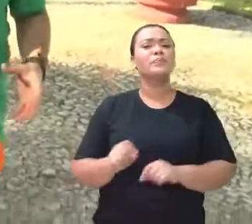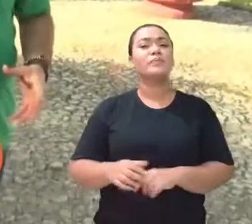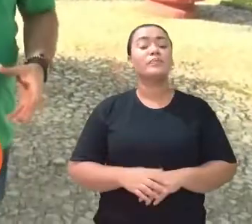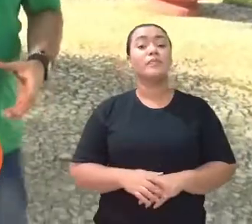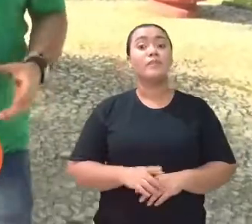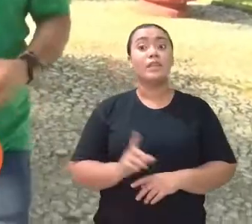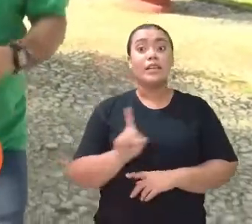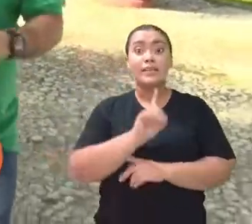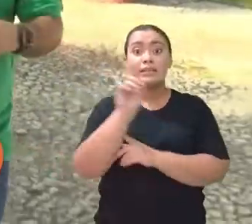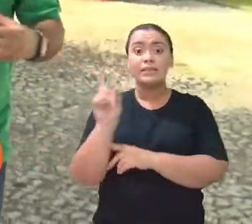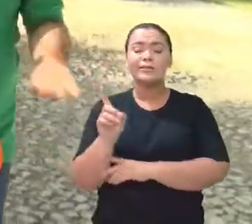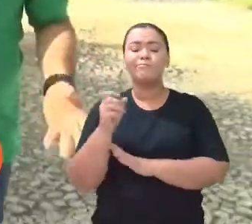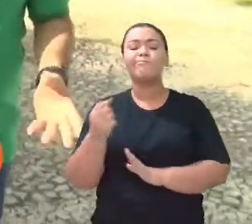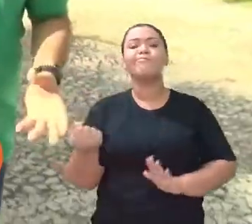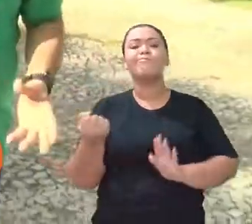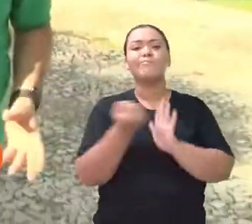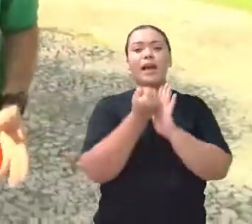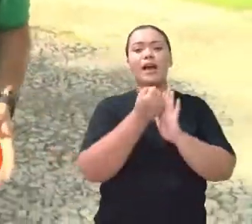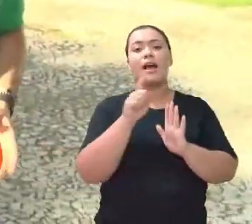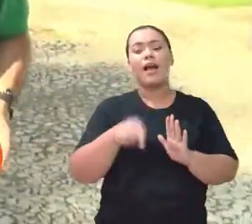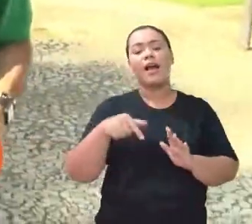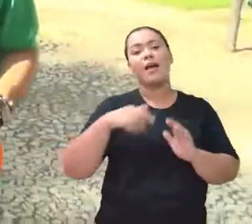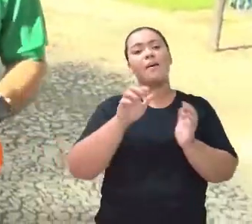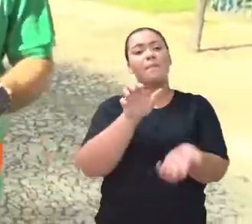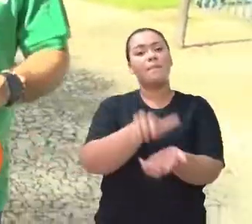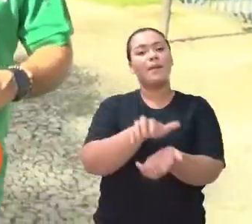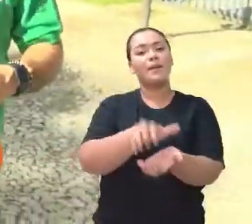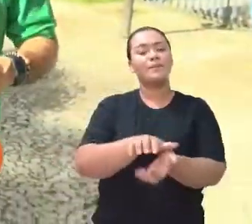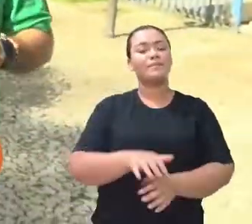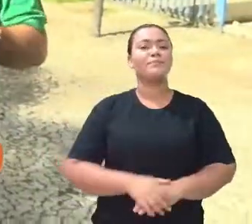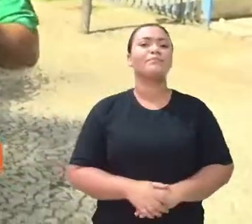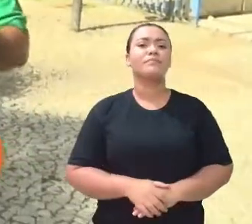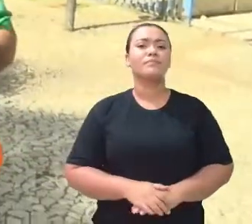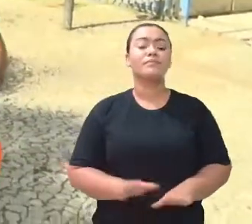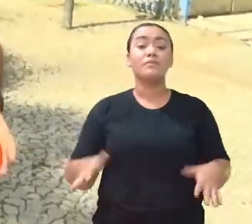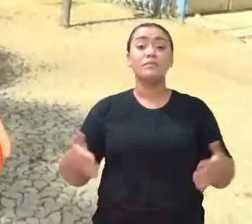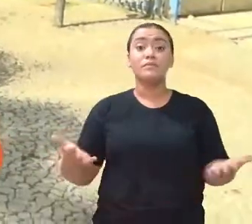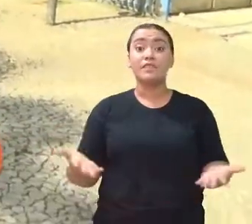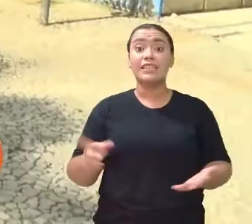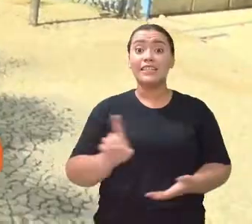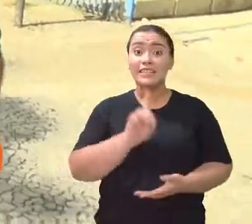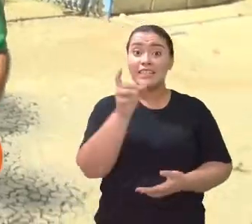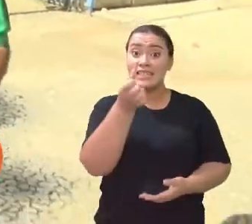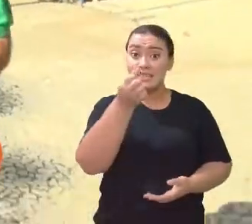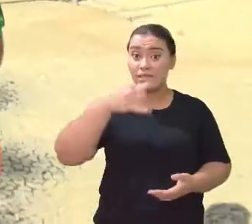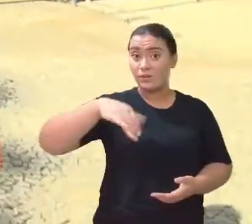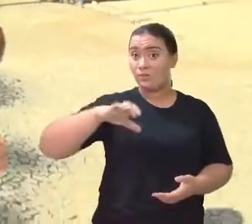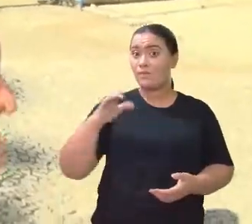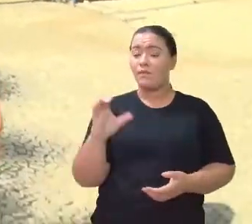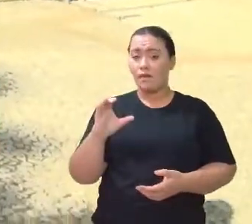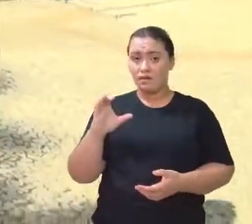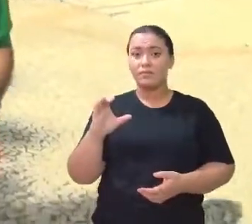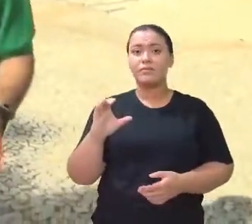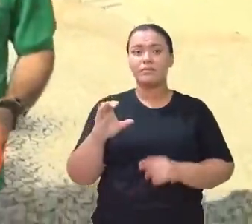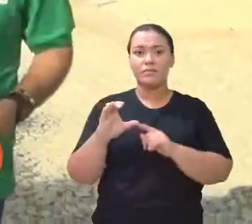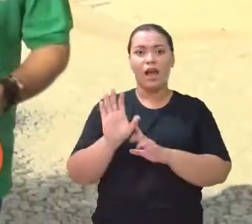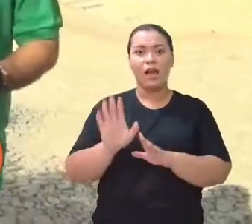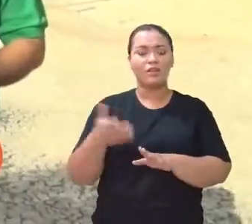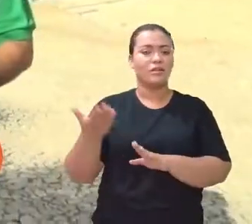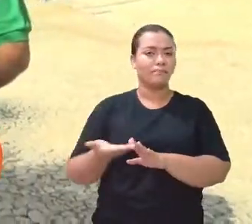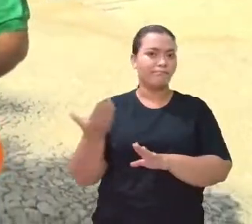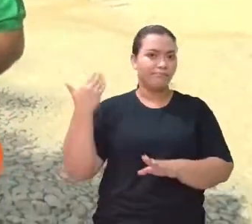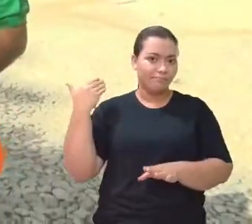data magna de Pernambuco, né? Então, dia 6 de março, passou